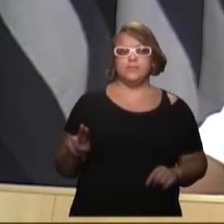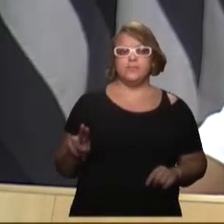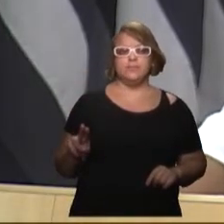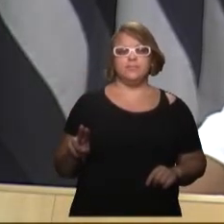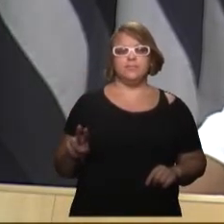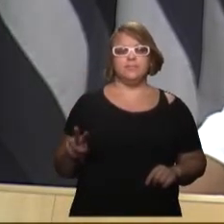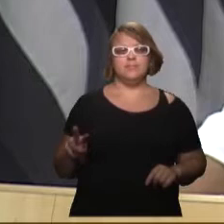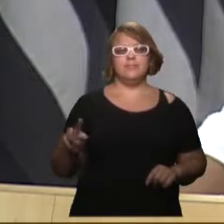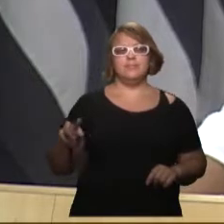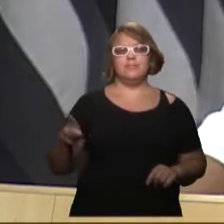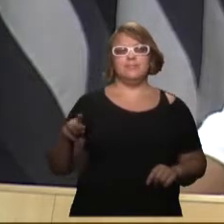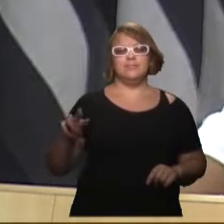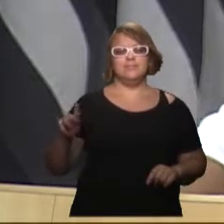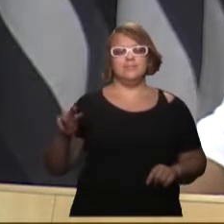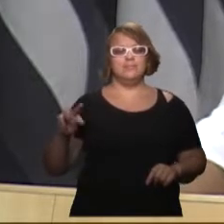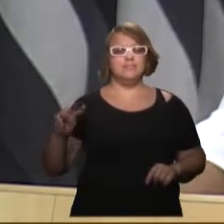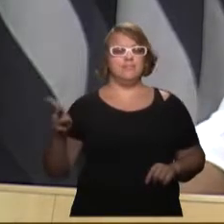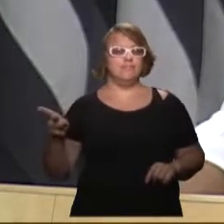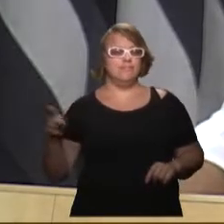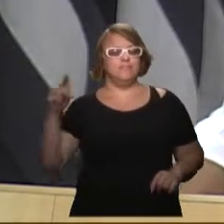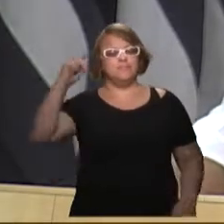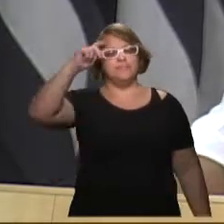um retorno também